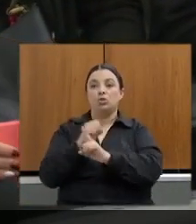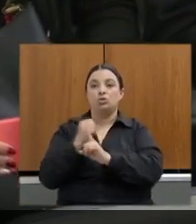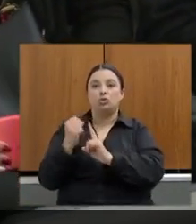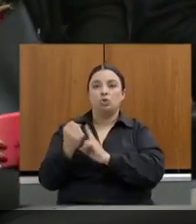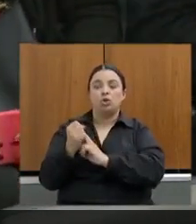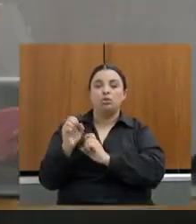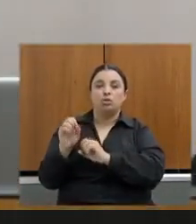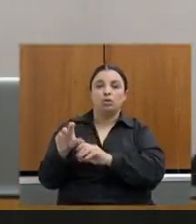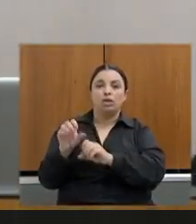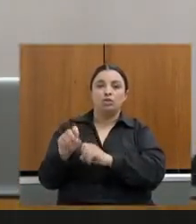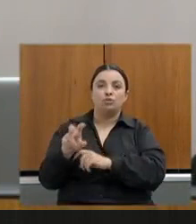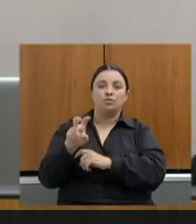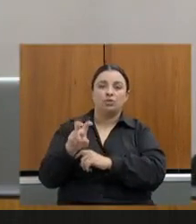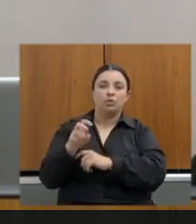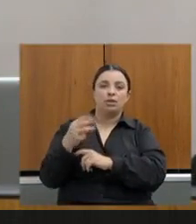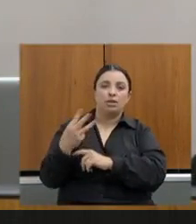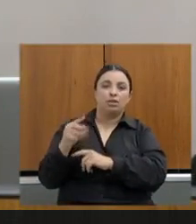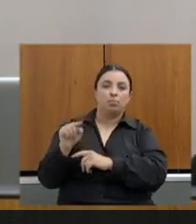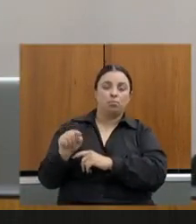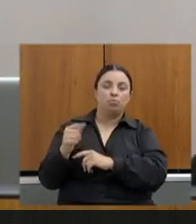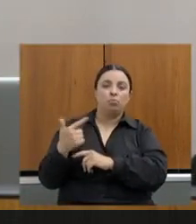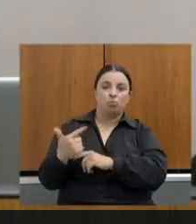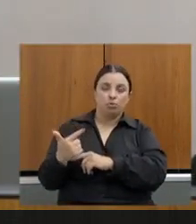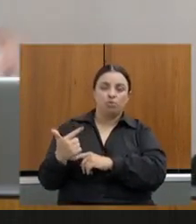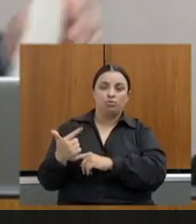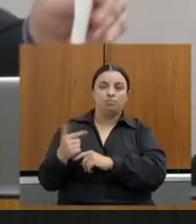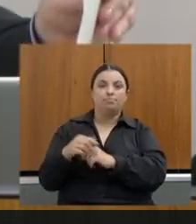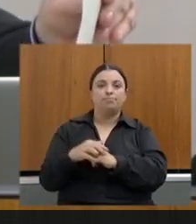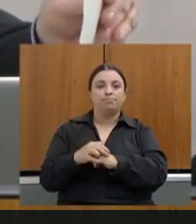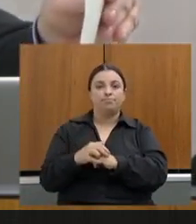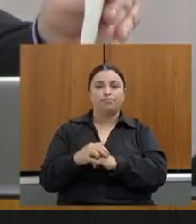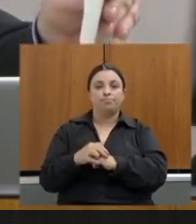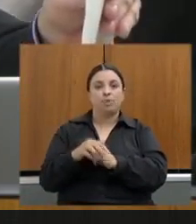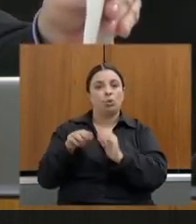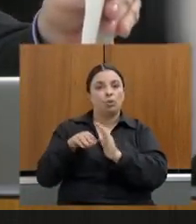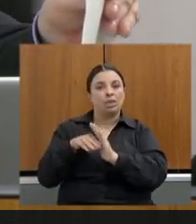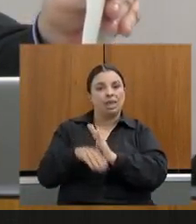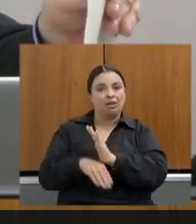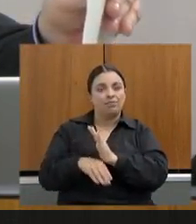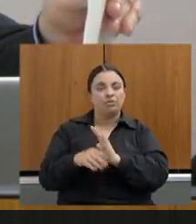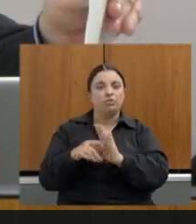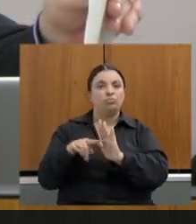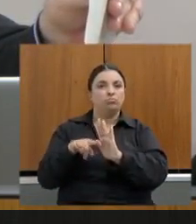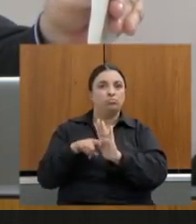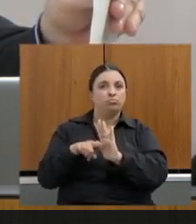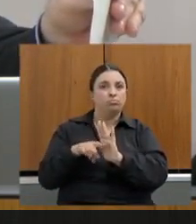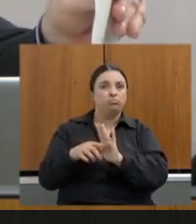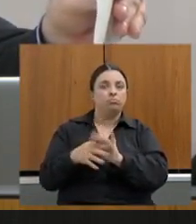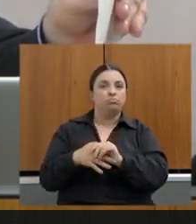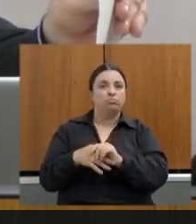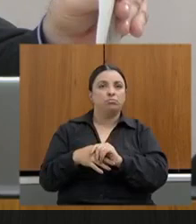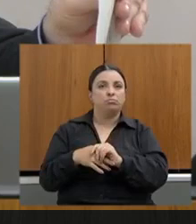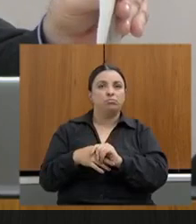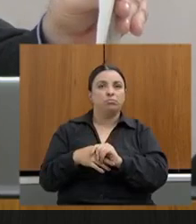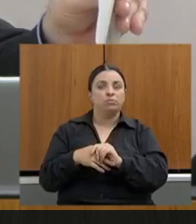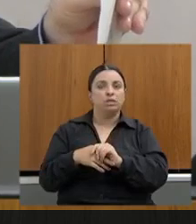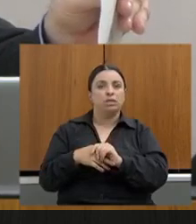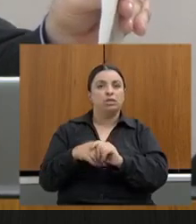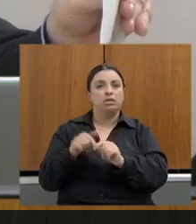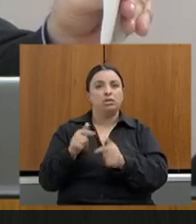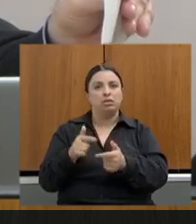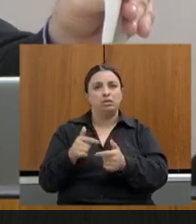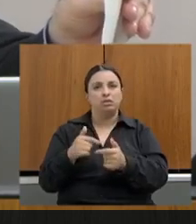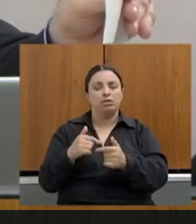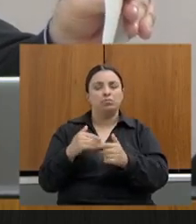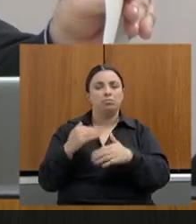53.2 aí os eu trouxe aqui Ah eu vi aqui solução carreira